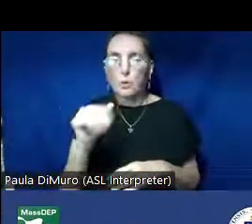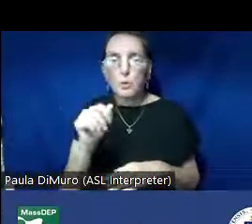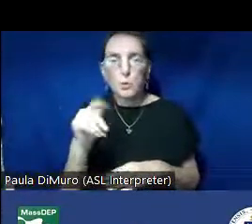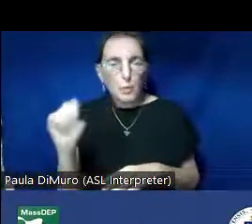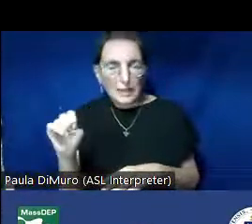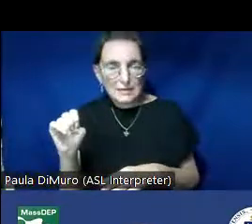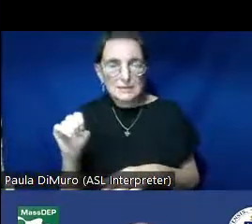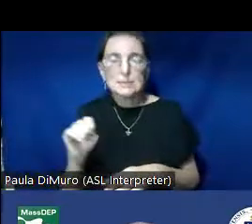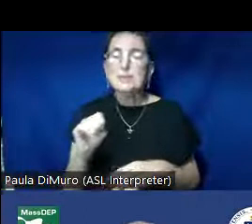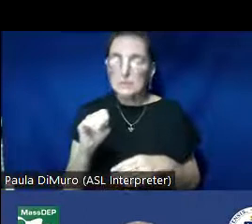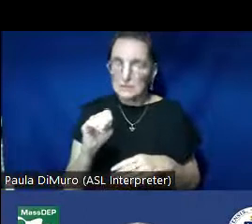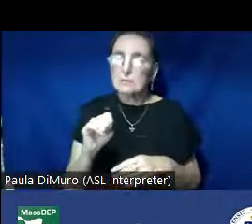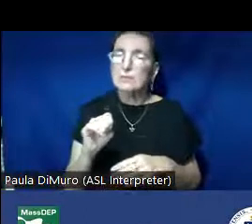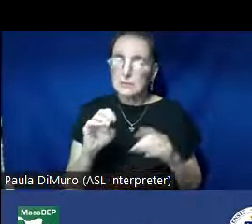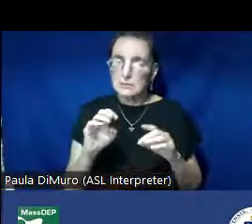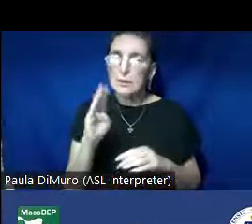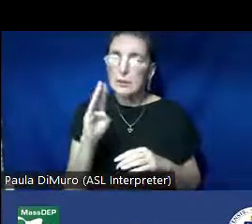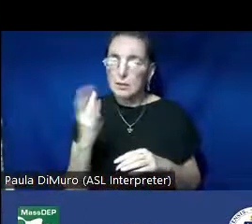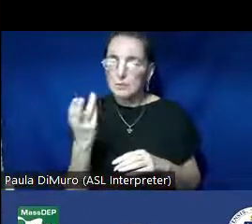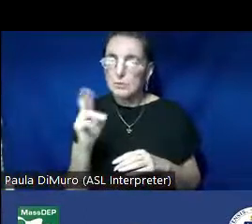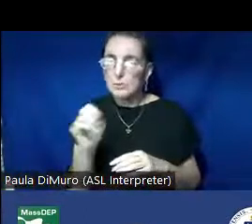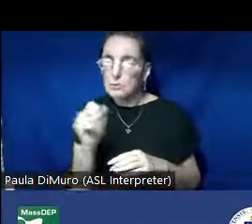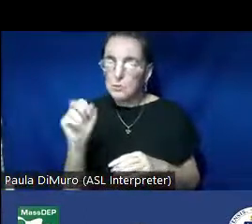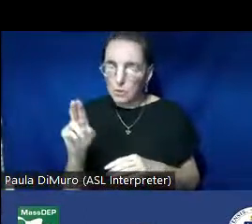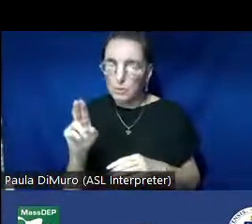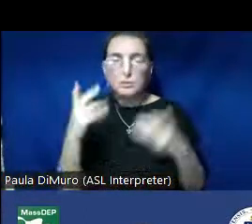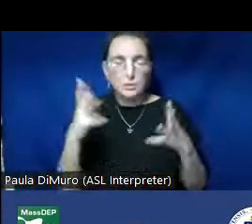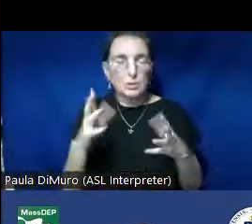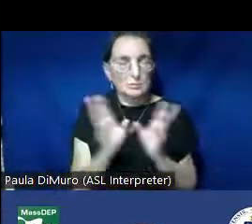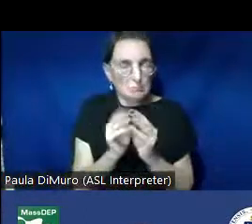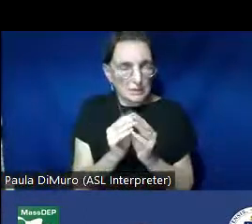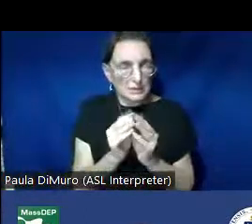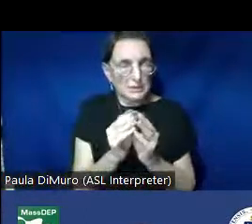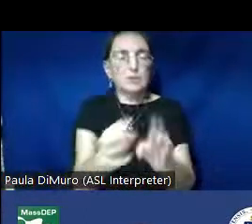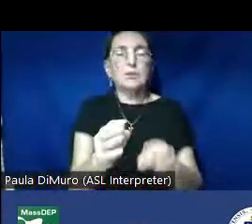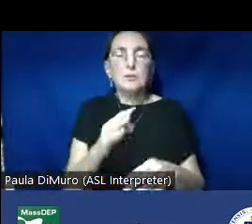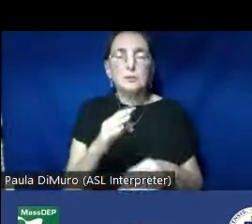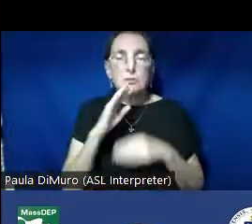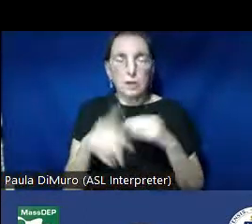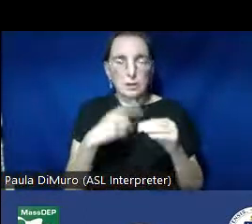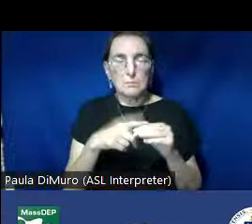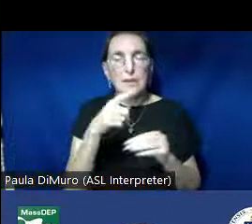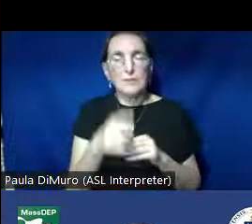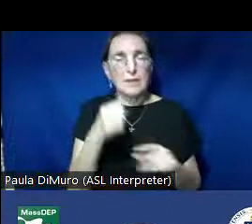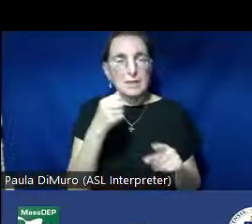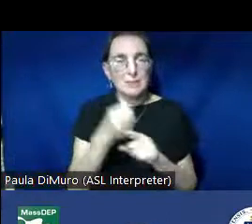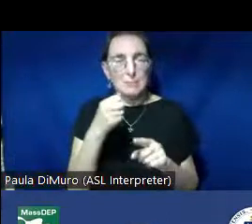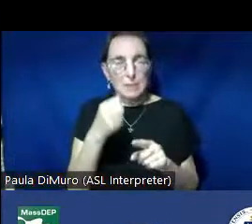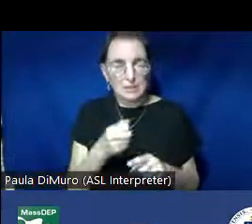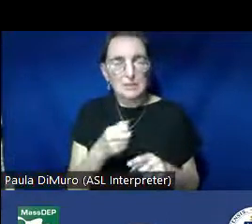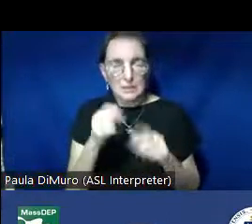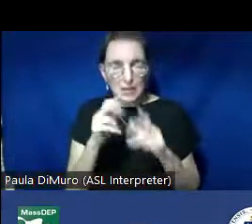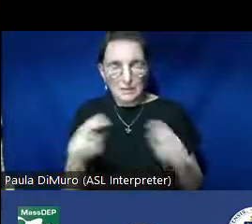Bureau of Air and Waste para pôr input e feedback sobre análise de